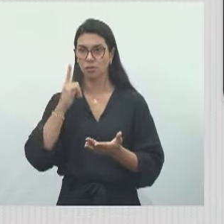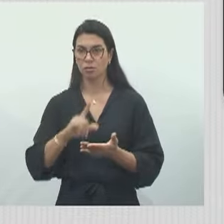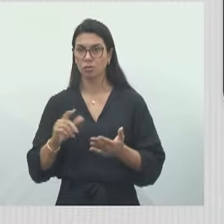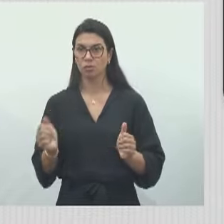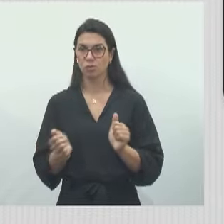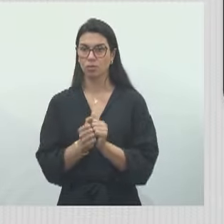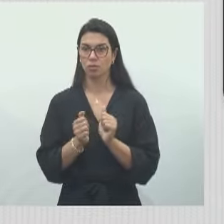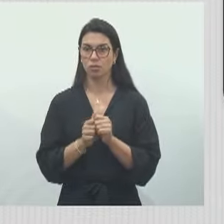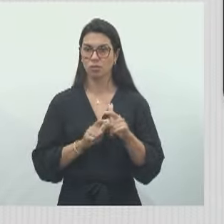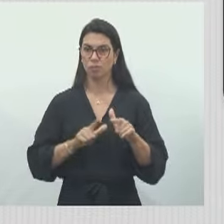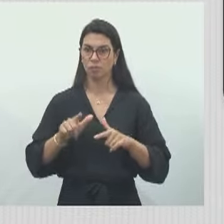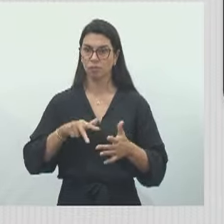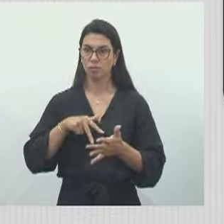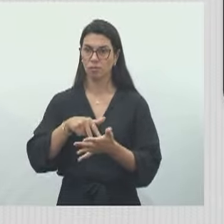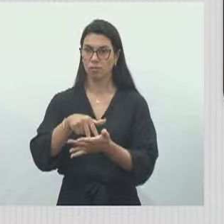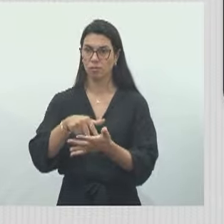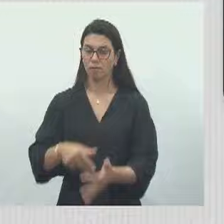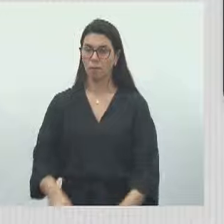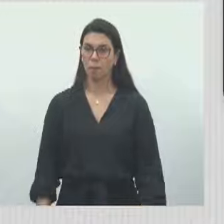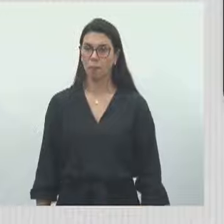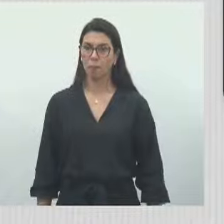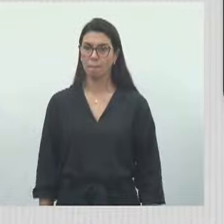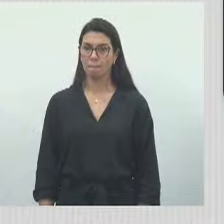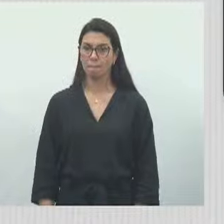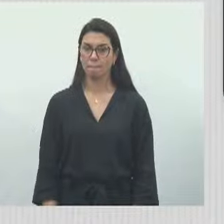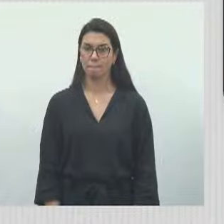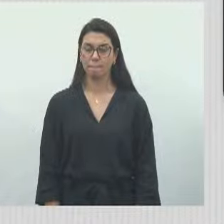juntos, trabalhando firme.